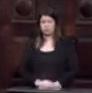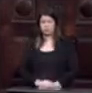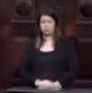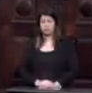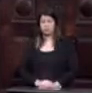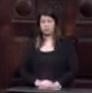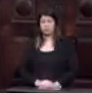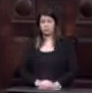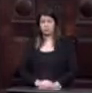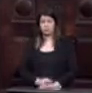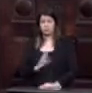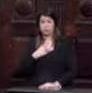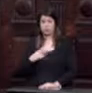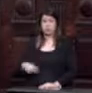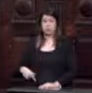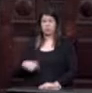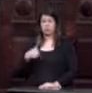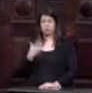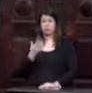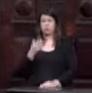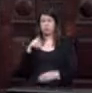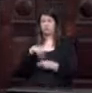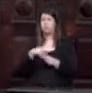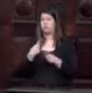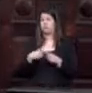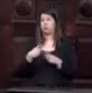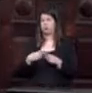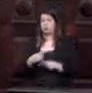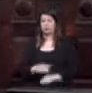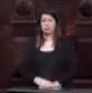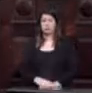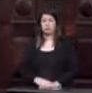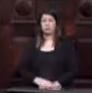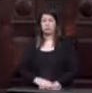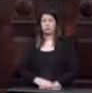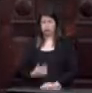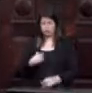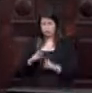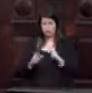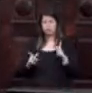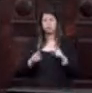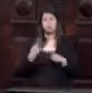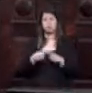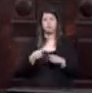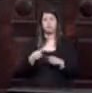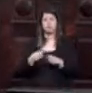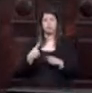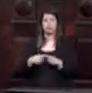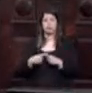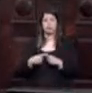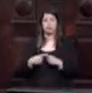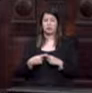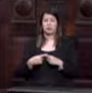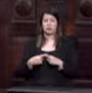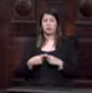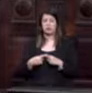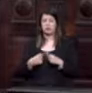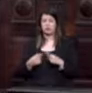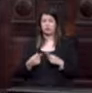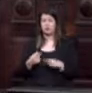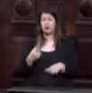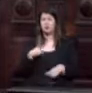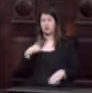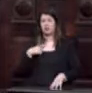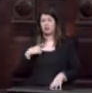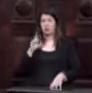Não, senhor presidente, eu queria falar por que eu vou dar o voto divergente. Ok. Porque, na verdade, eu quero, embora concorde com uma série de